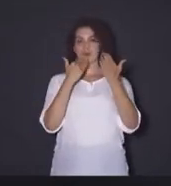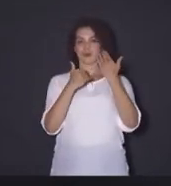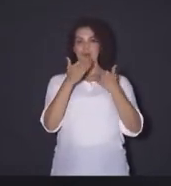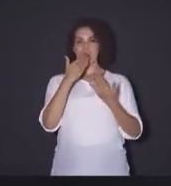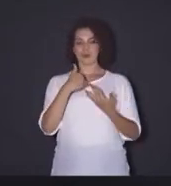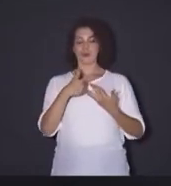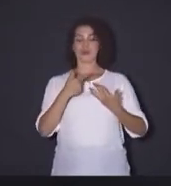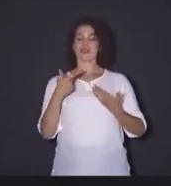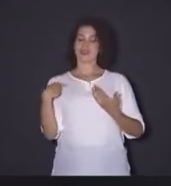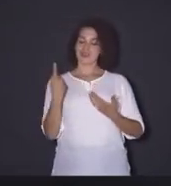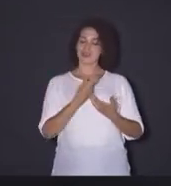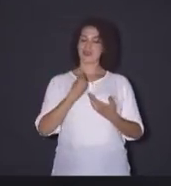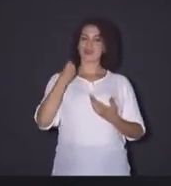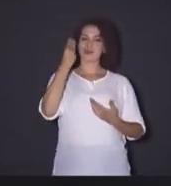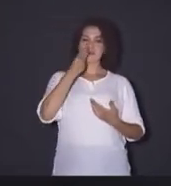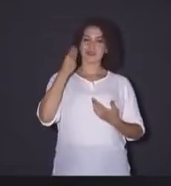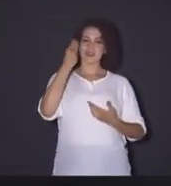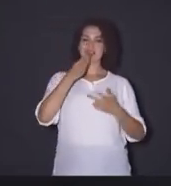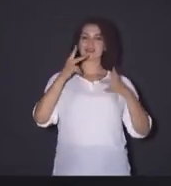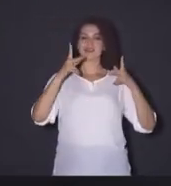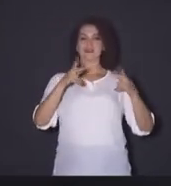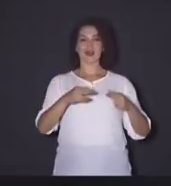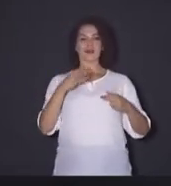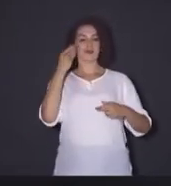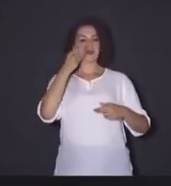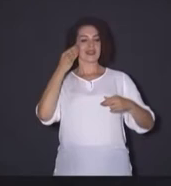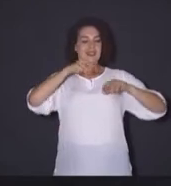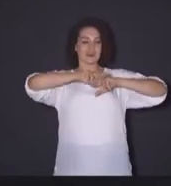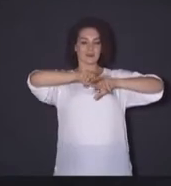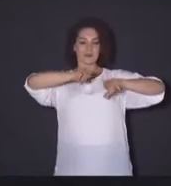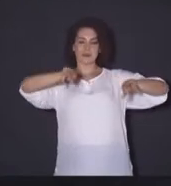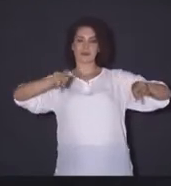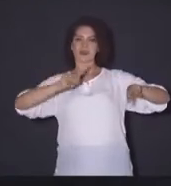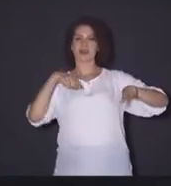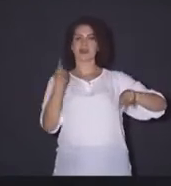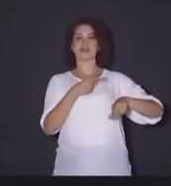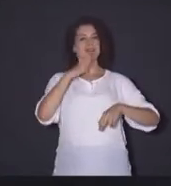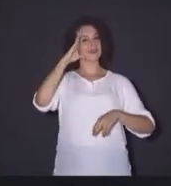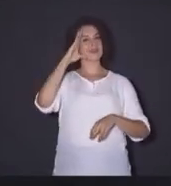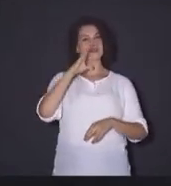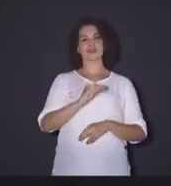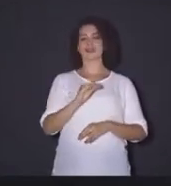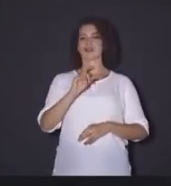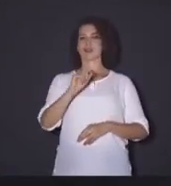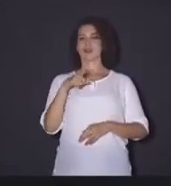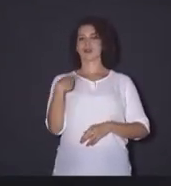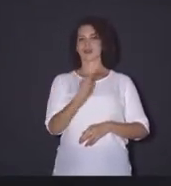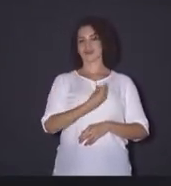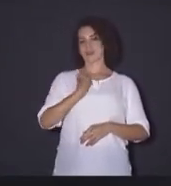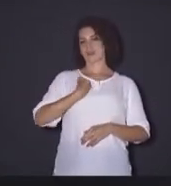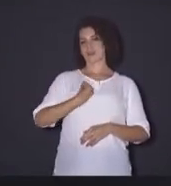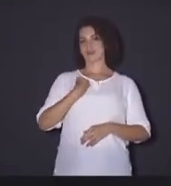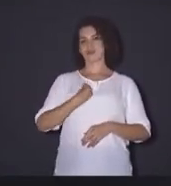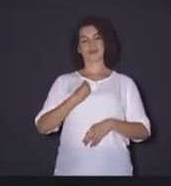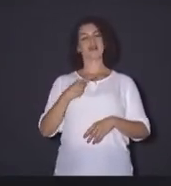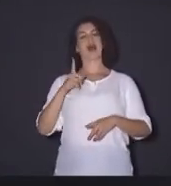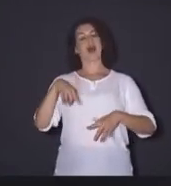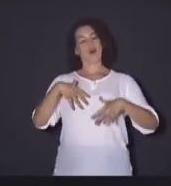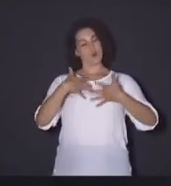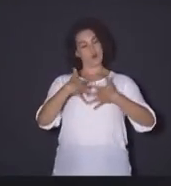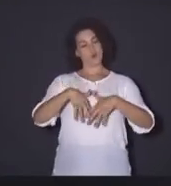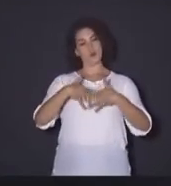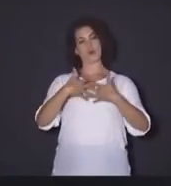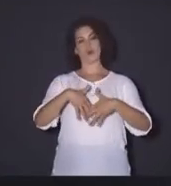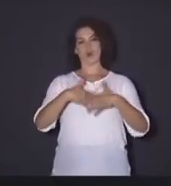mesa diversa de experiências diversas que faz com que a gente entenda que as nossas vidas são extremamente complexas que a formação